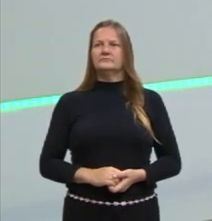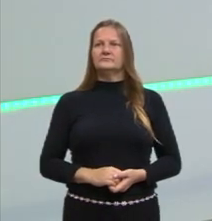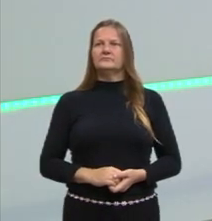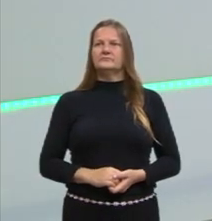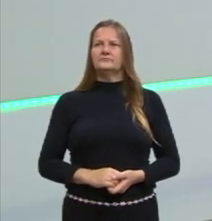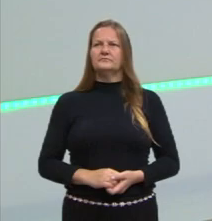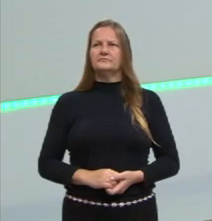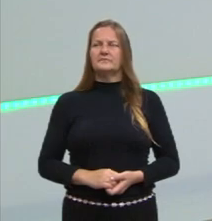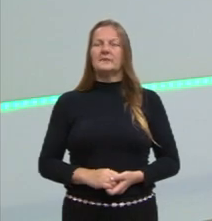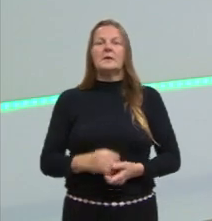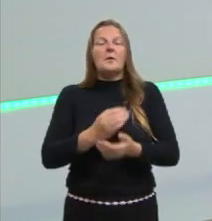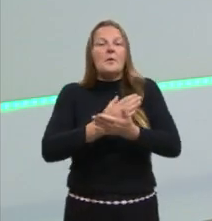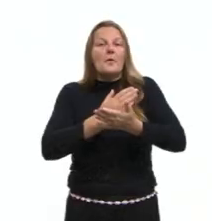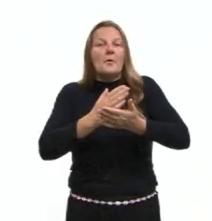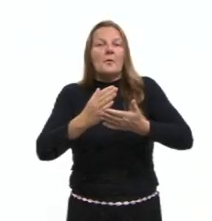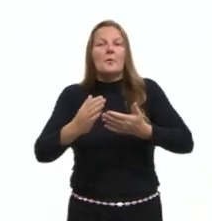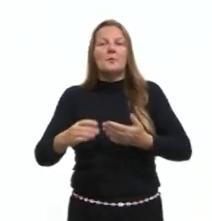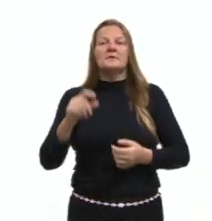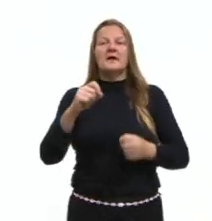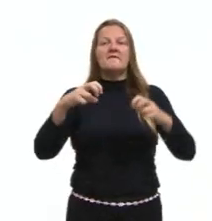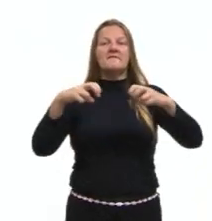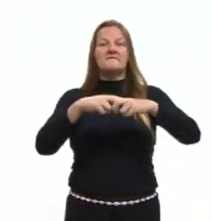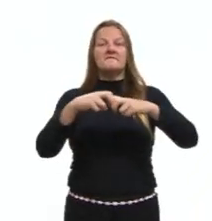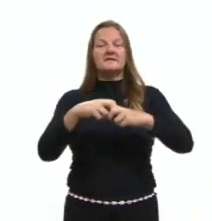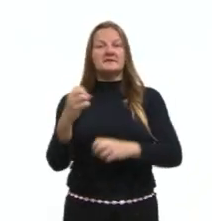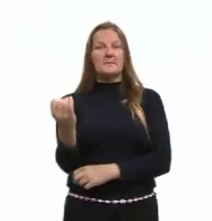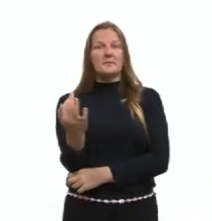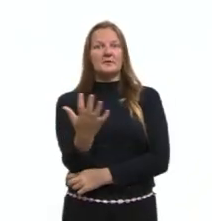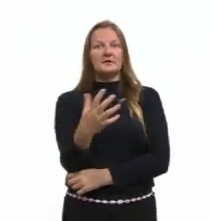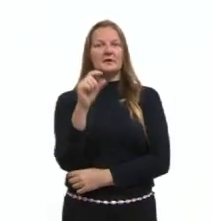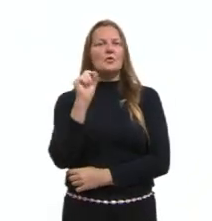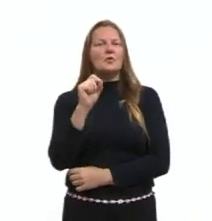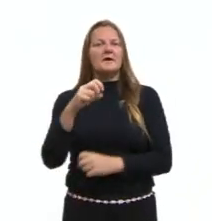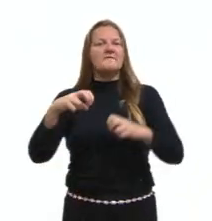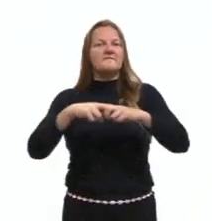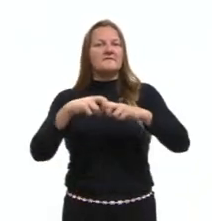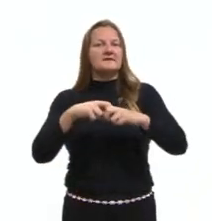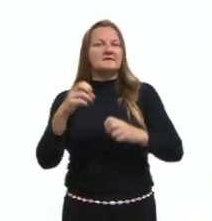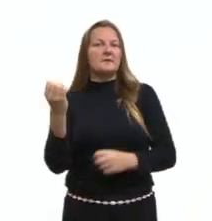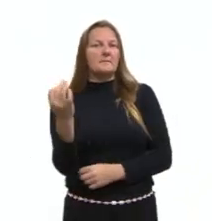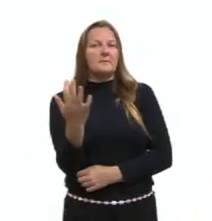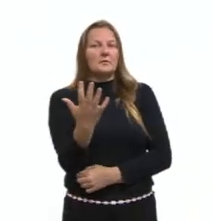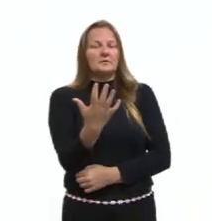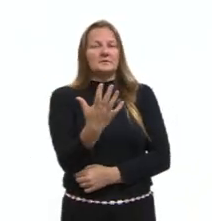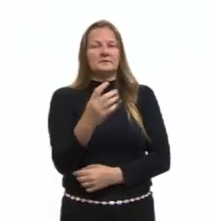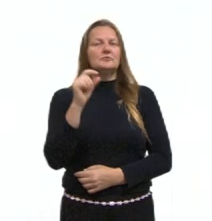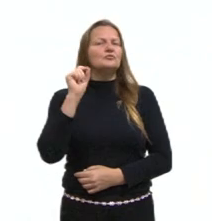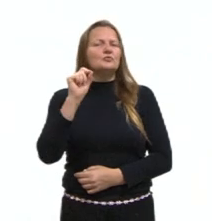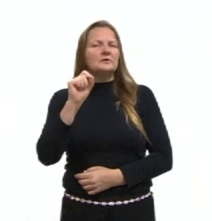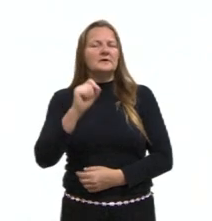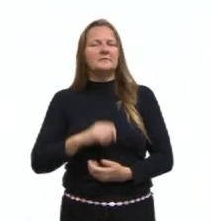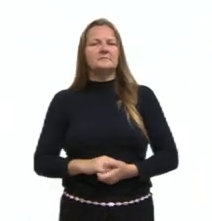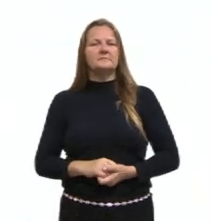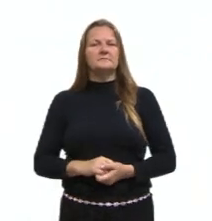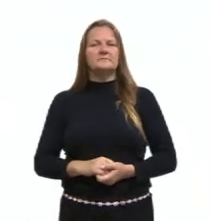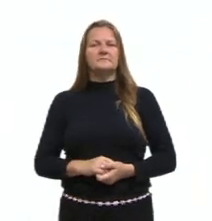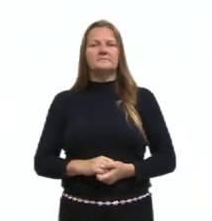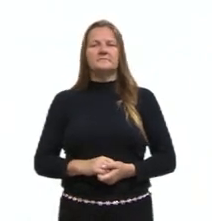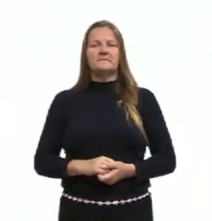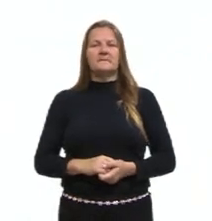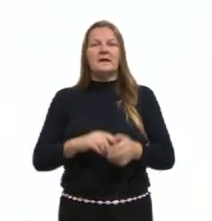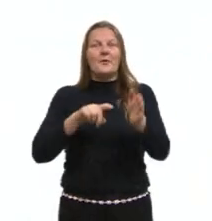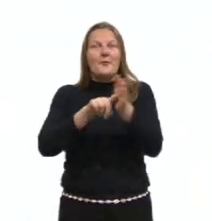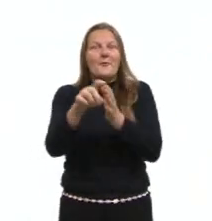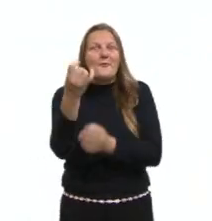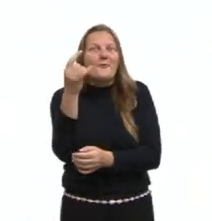bom então para começar né eu falei ele física moderna o que que é física moderna Essa vai ser Então a nossa última pergunta